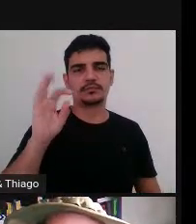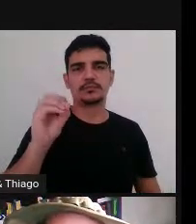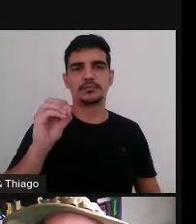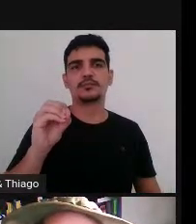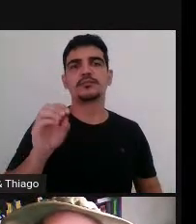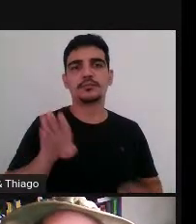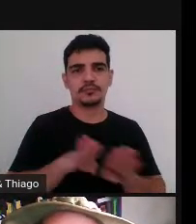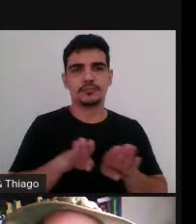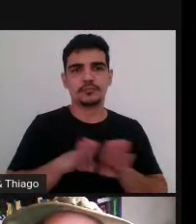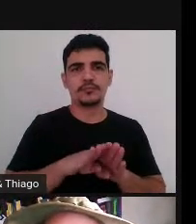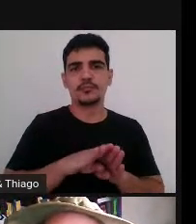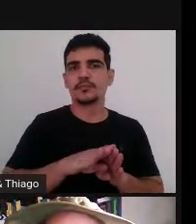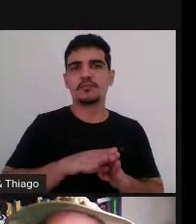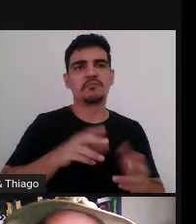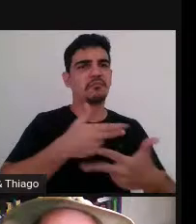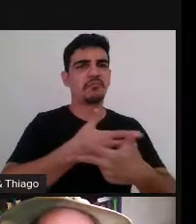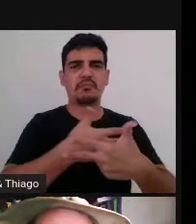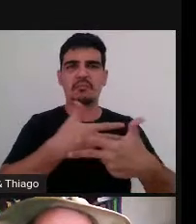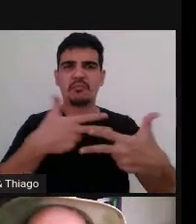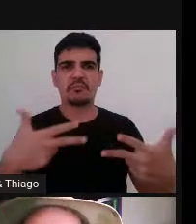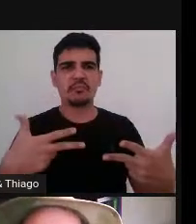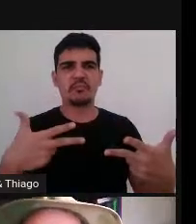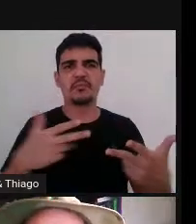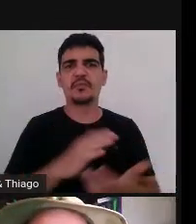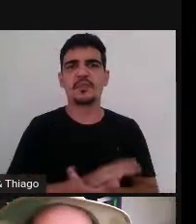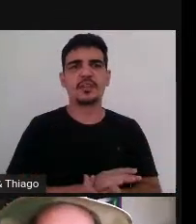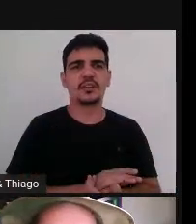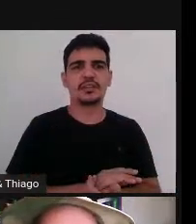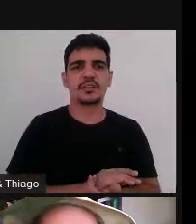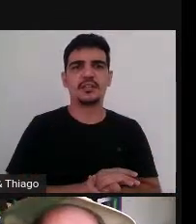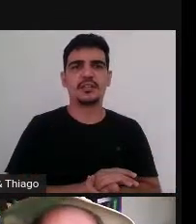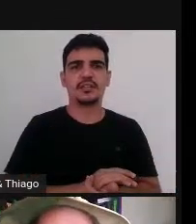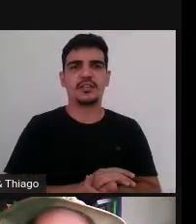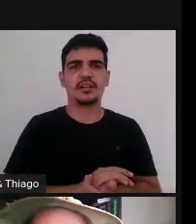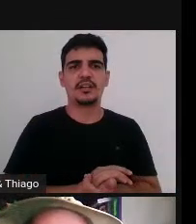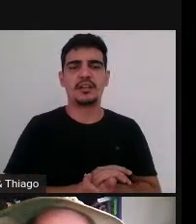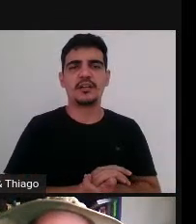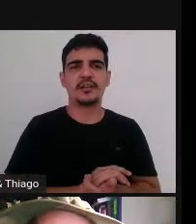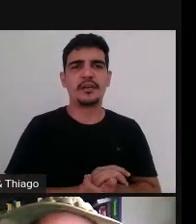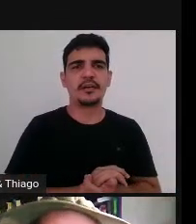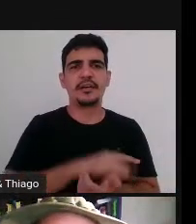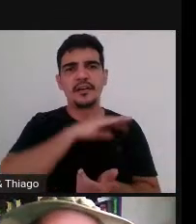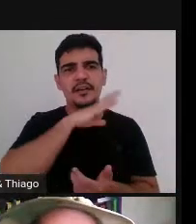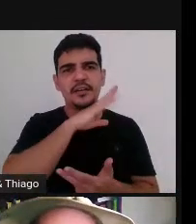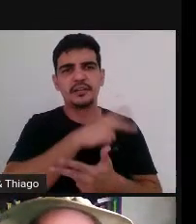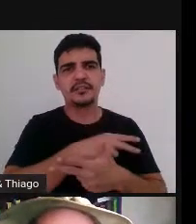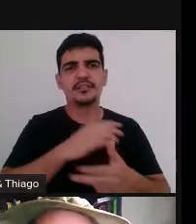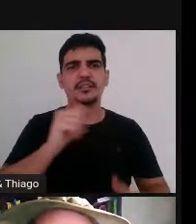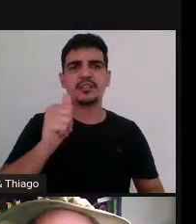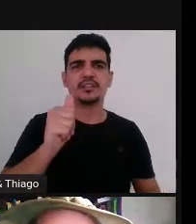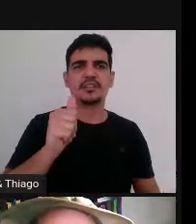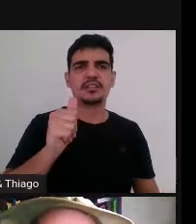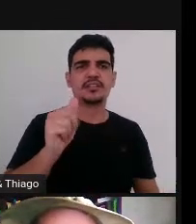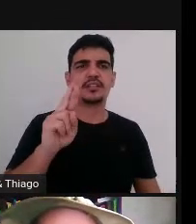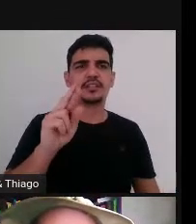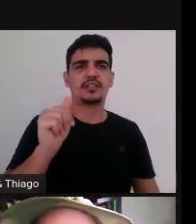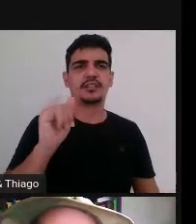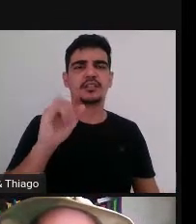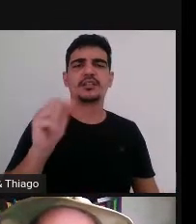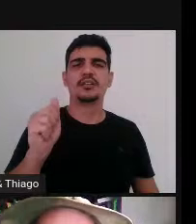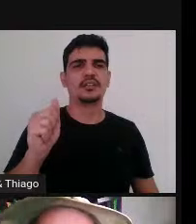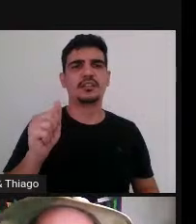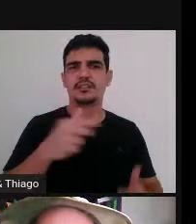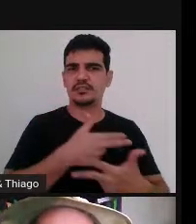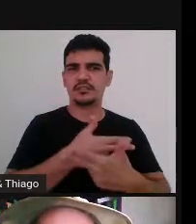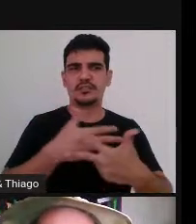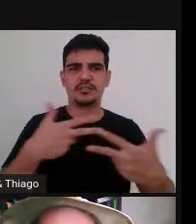E outros, esse outros é lagarta, taturana, formiga, arraia, enfim, outros animais peçonhentos. Ignorado é porque